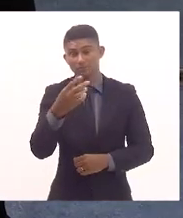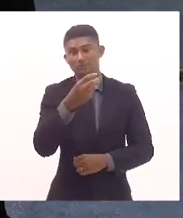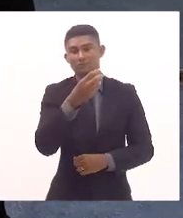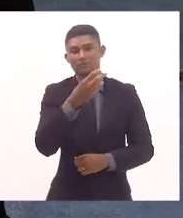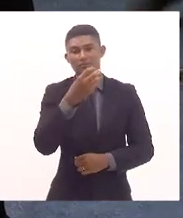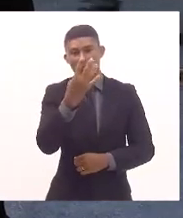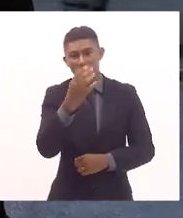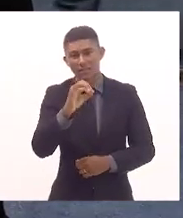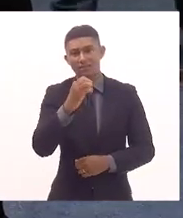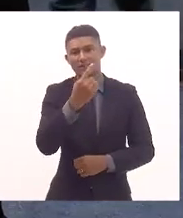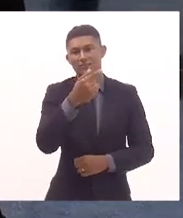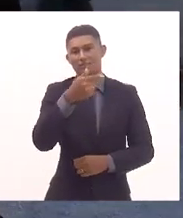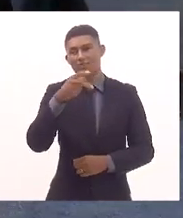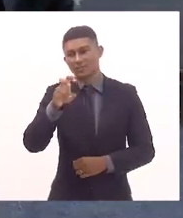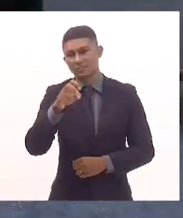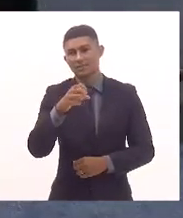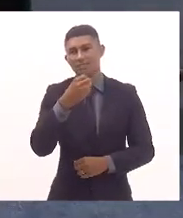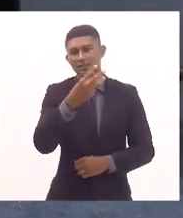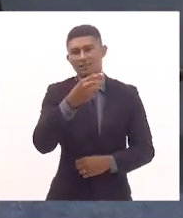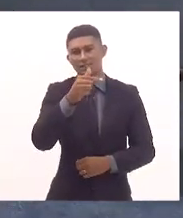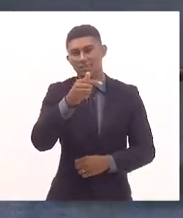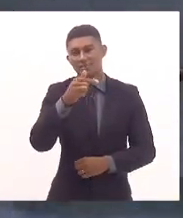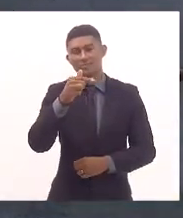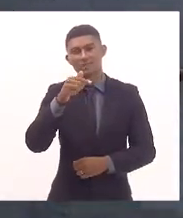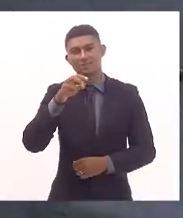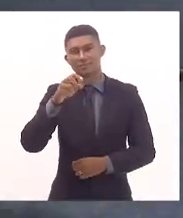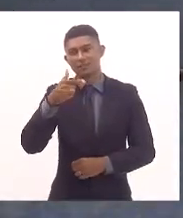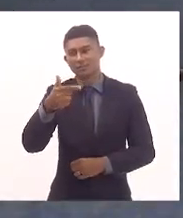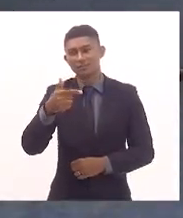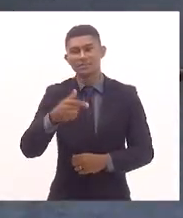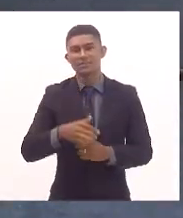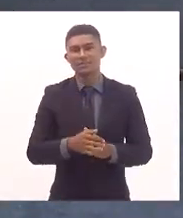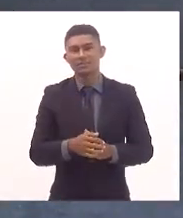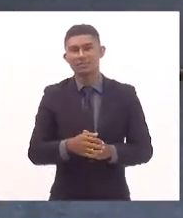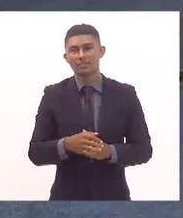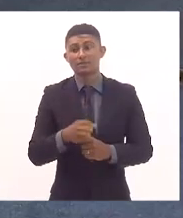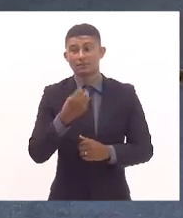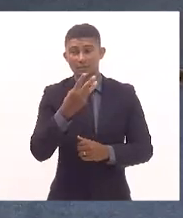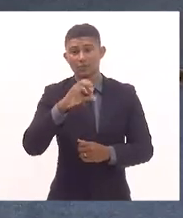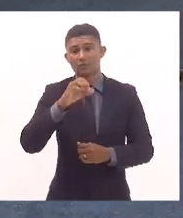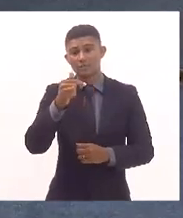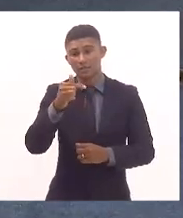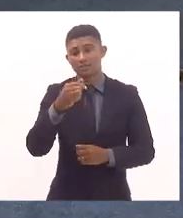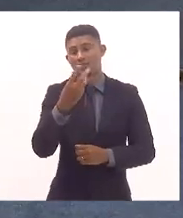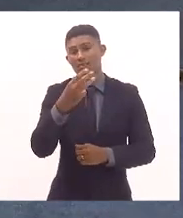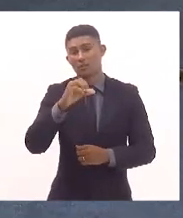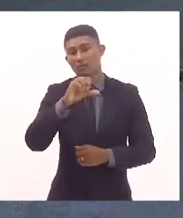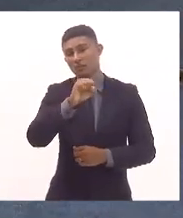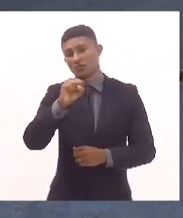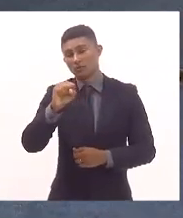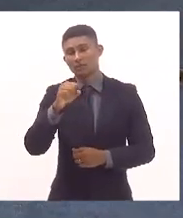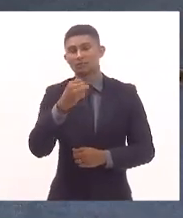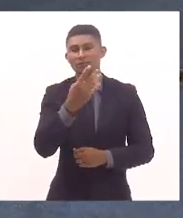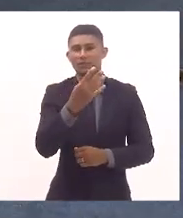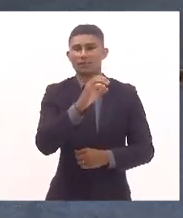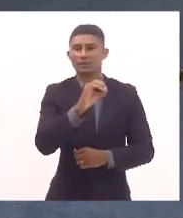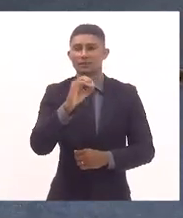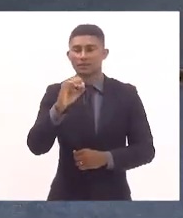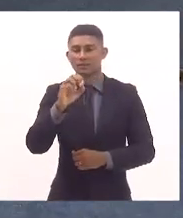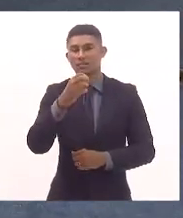40, 125, 271, 372, 375, 396, 397, 398, 399, 400,